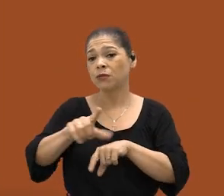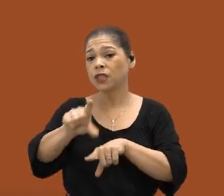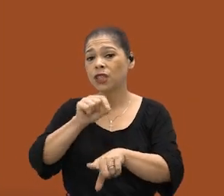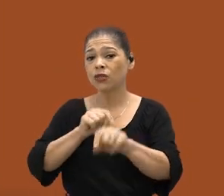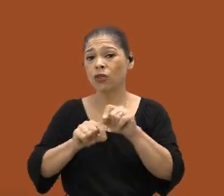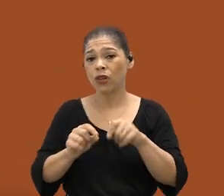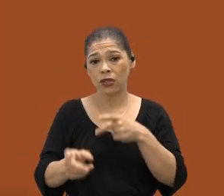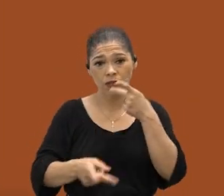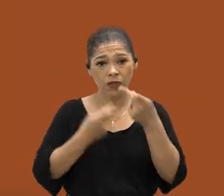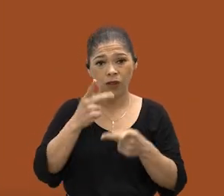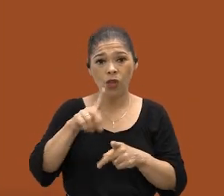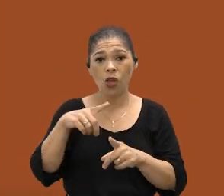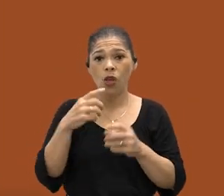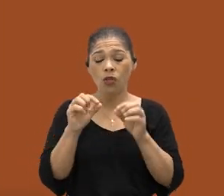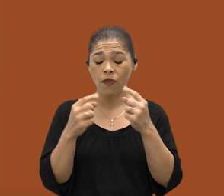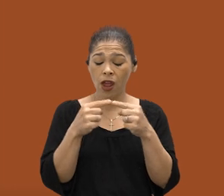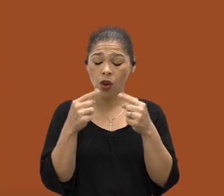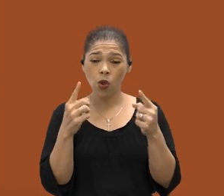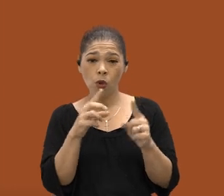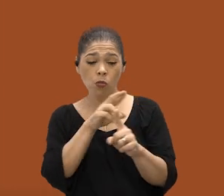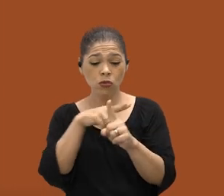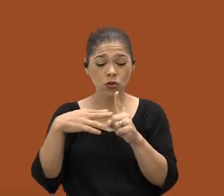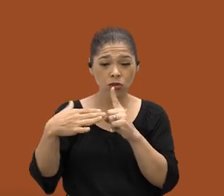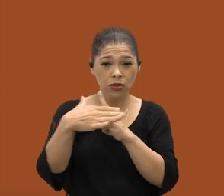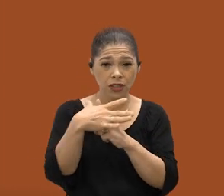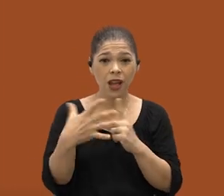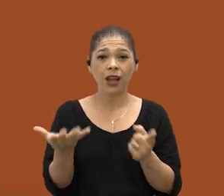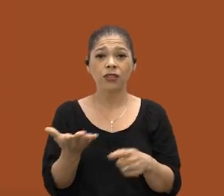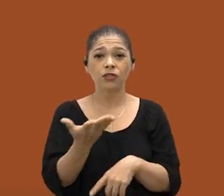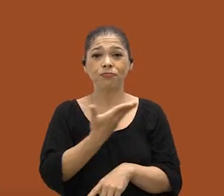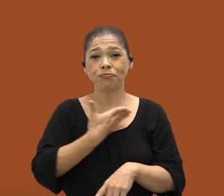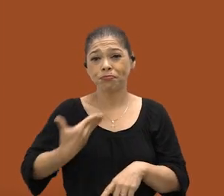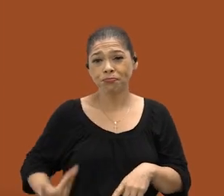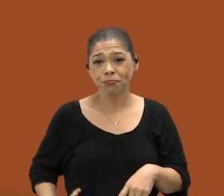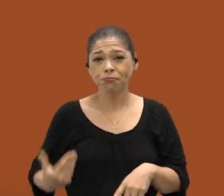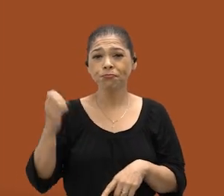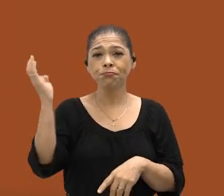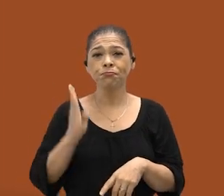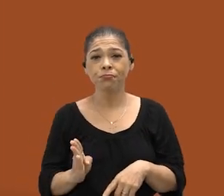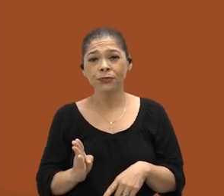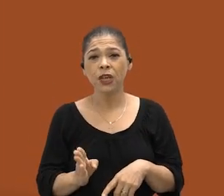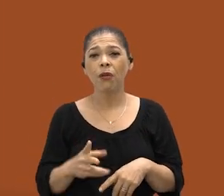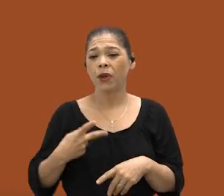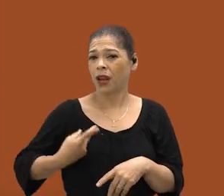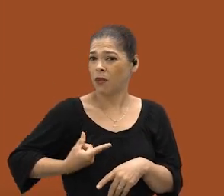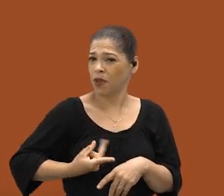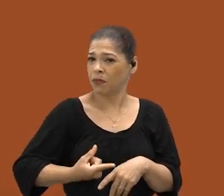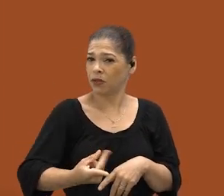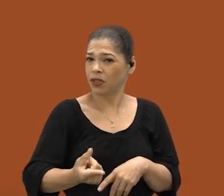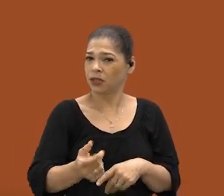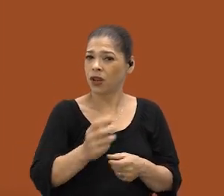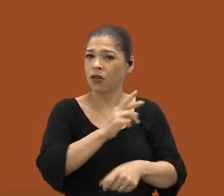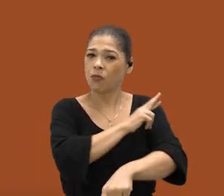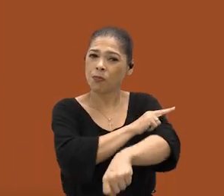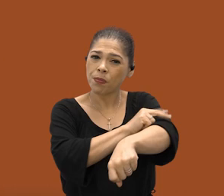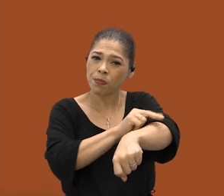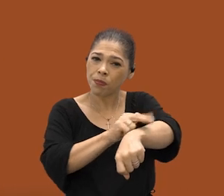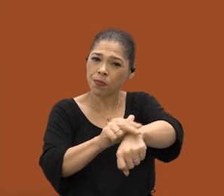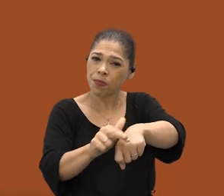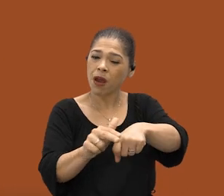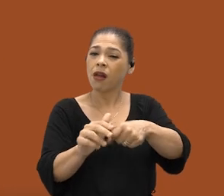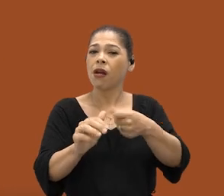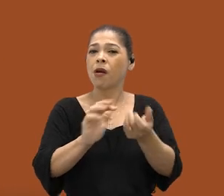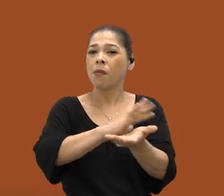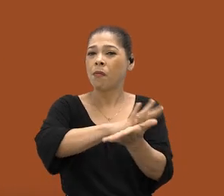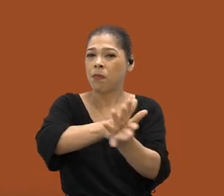aquelas escolhas e tô falando fizemos enquanto sociedade o Estado Nacional Brasileiro pela perpetuação do racismo e